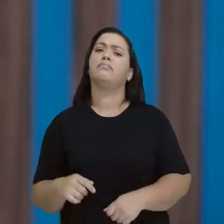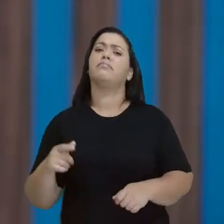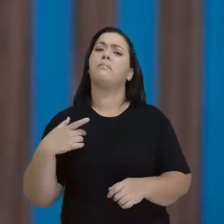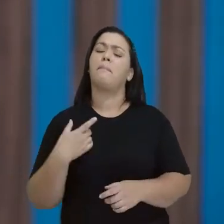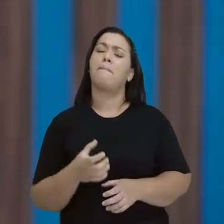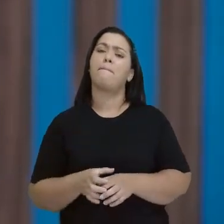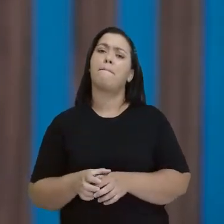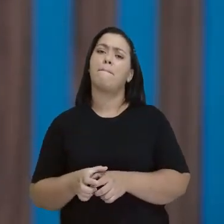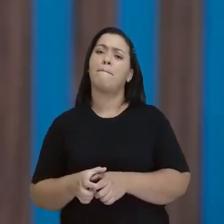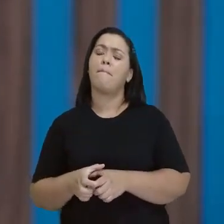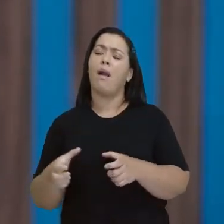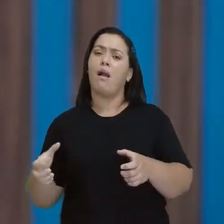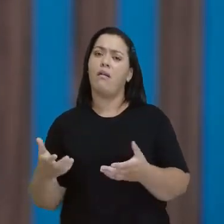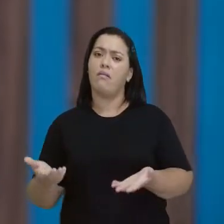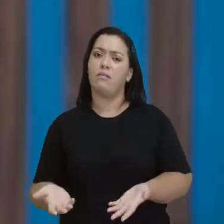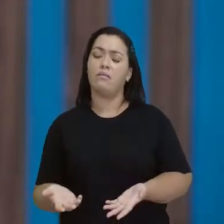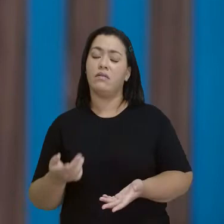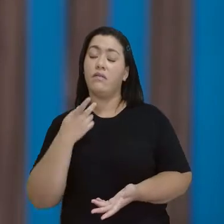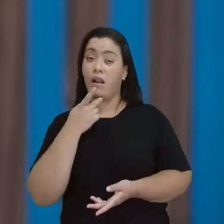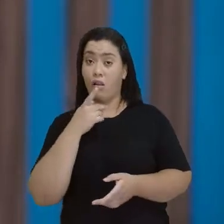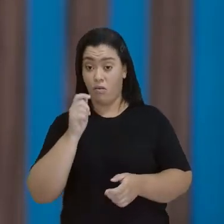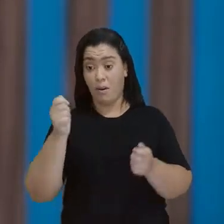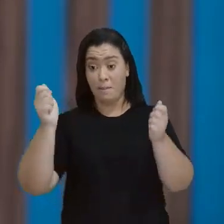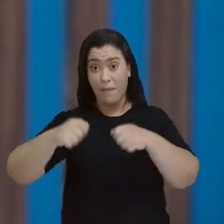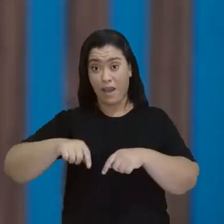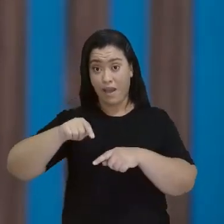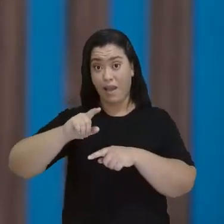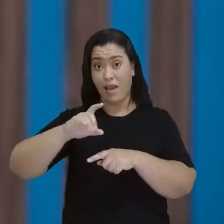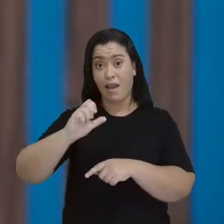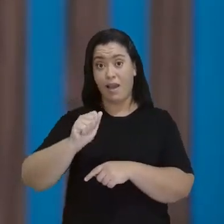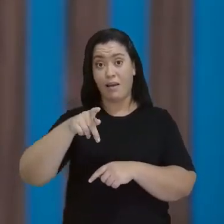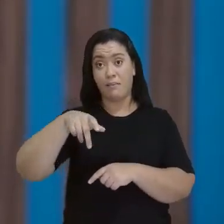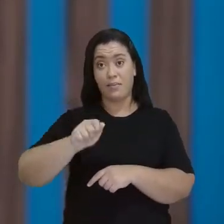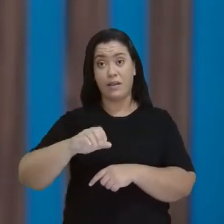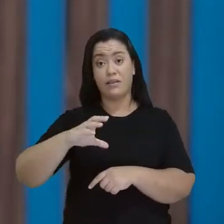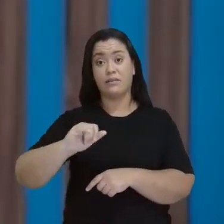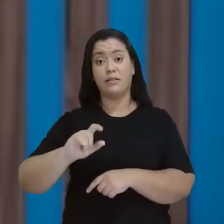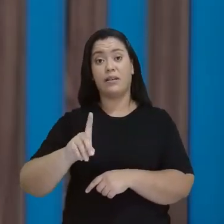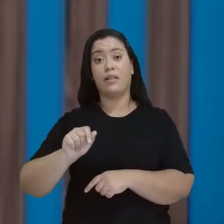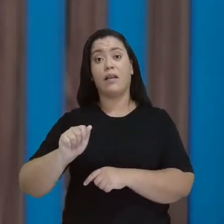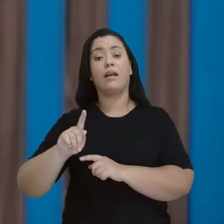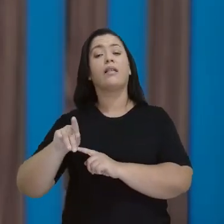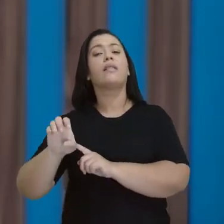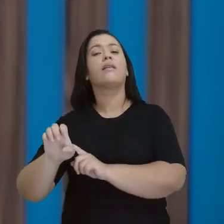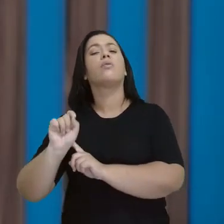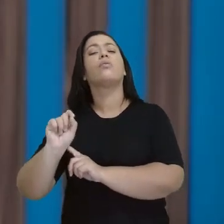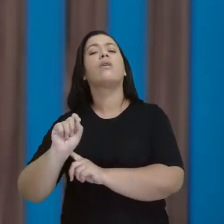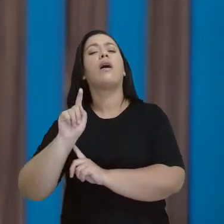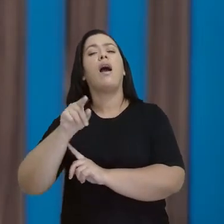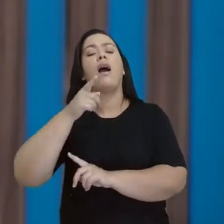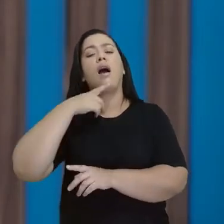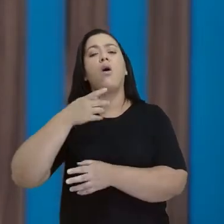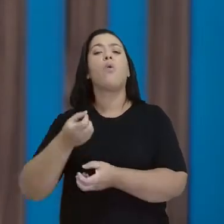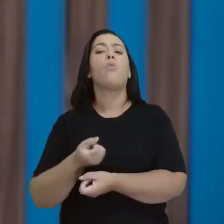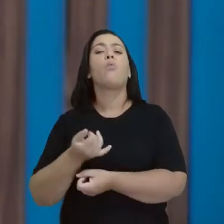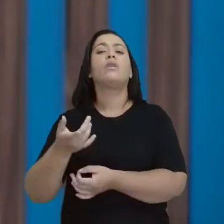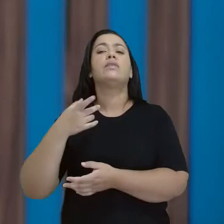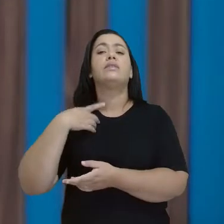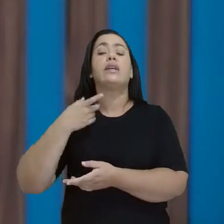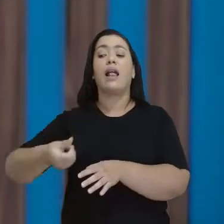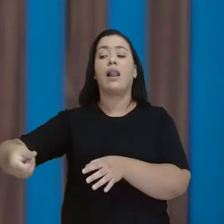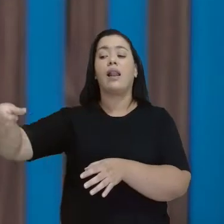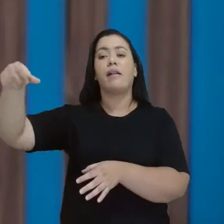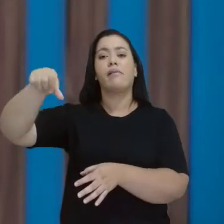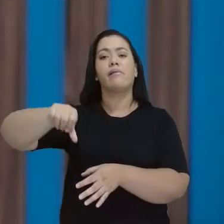é maior, né? A capacidade, quando a gente fala, é a quantidade de líquido que cabe aqui dentro. E aí? Será que a quantidade